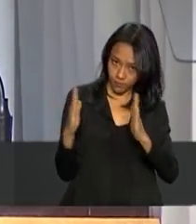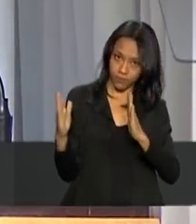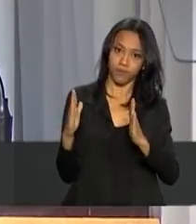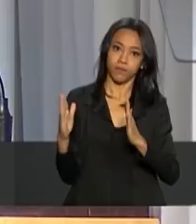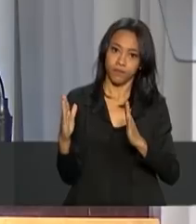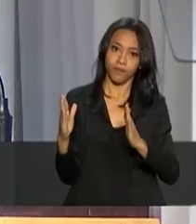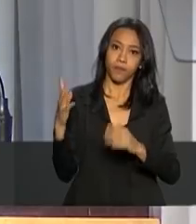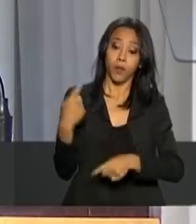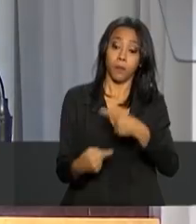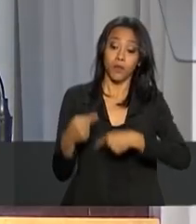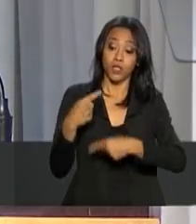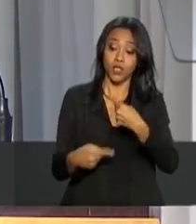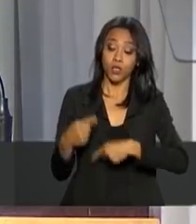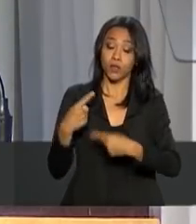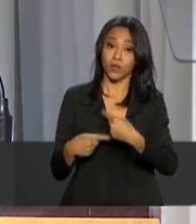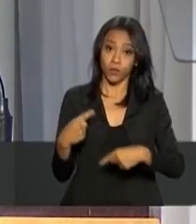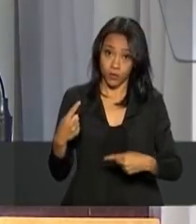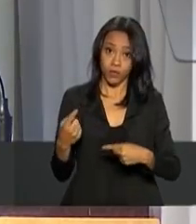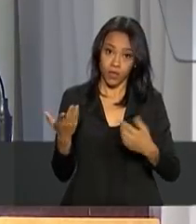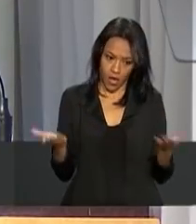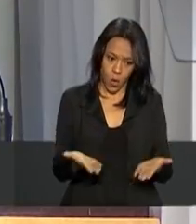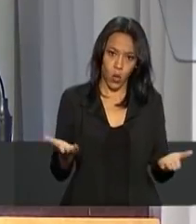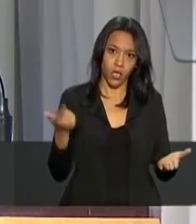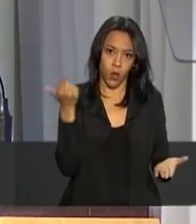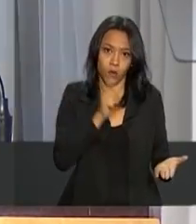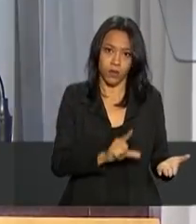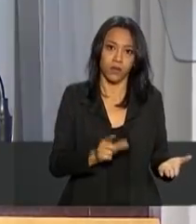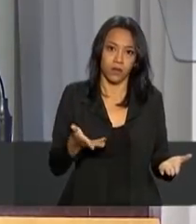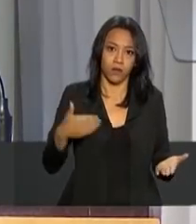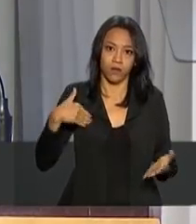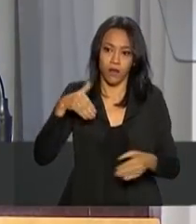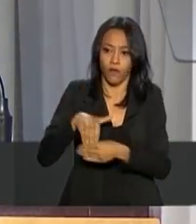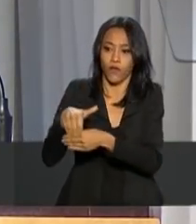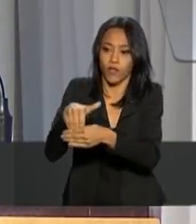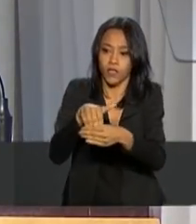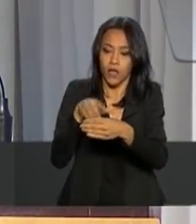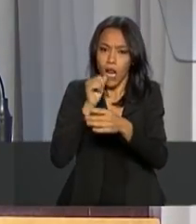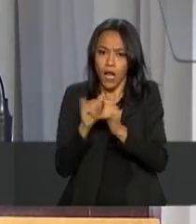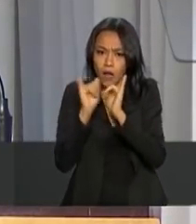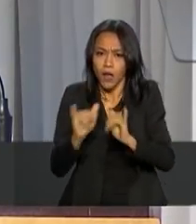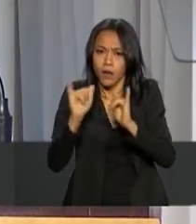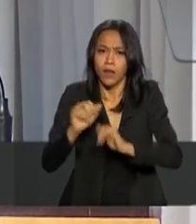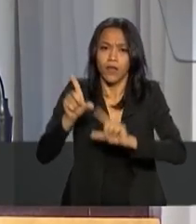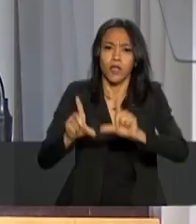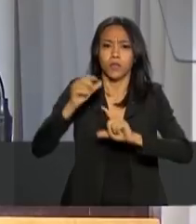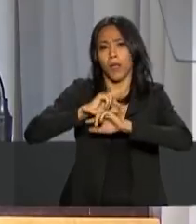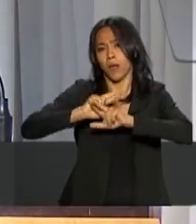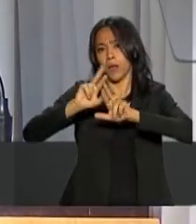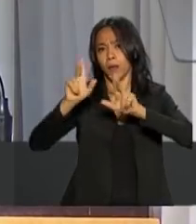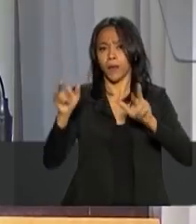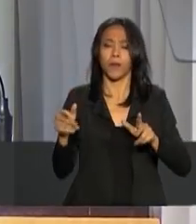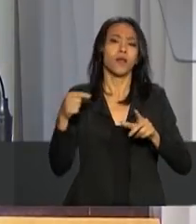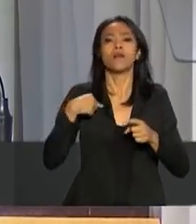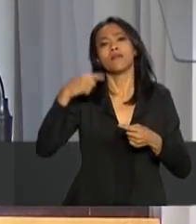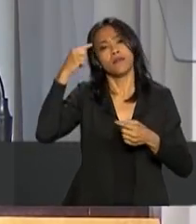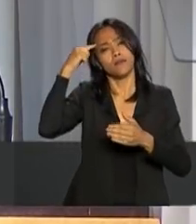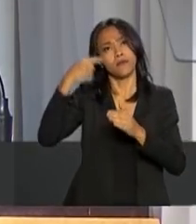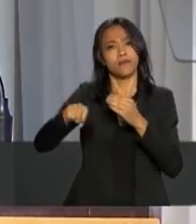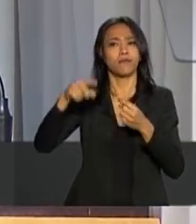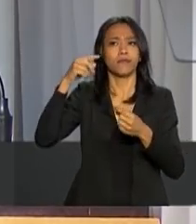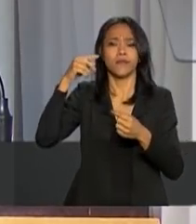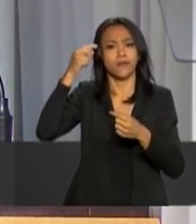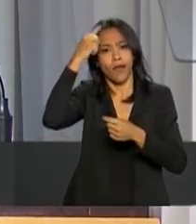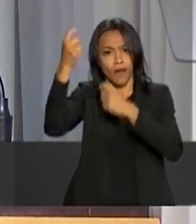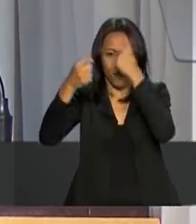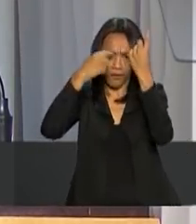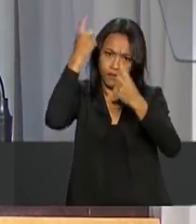digamos, político-eleitoral, que é este que nós estamos vivendo, não é? Momento político eleitoral, em que há teses controvertidas,